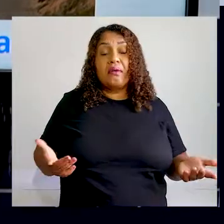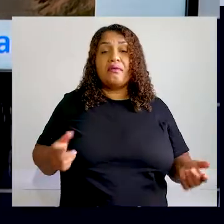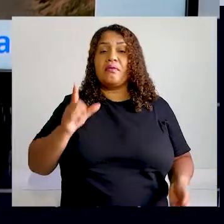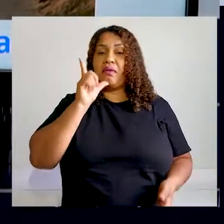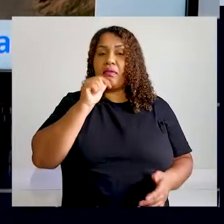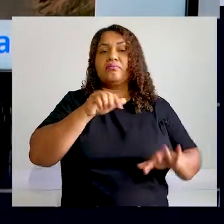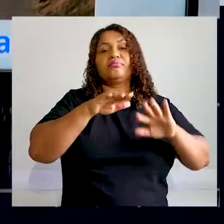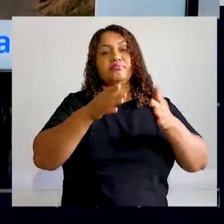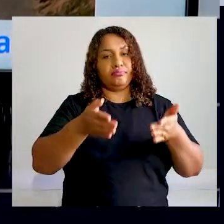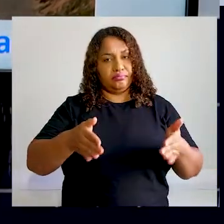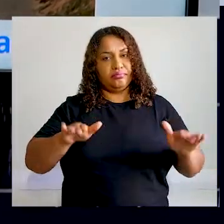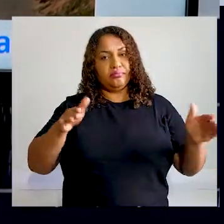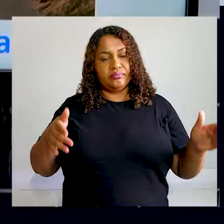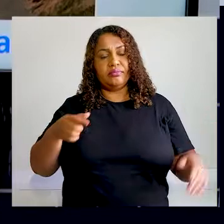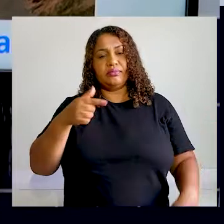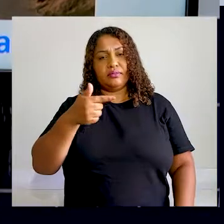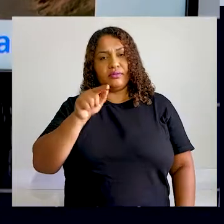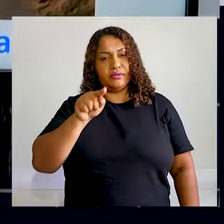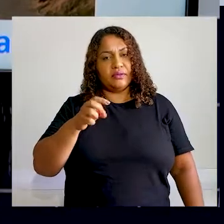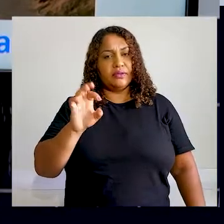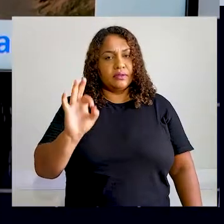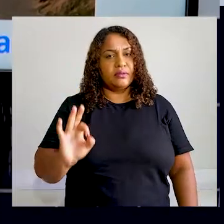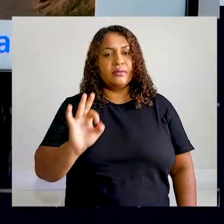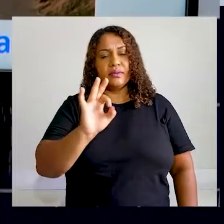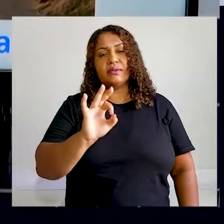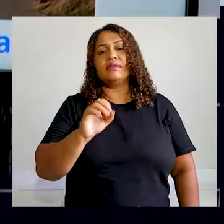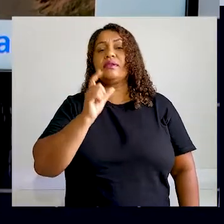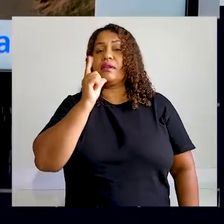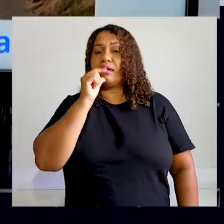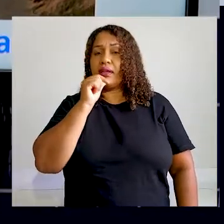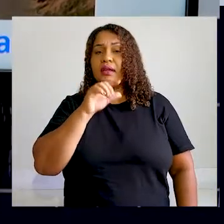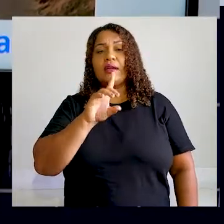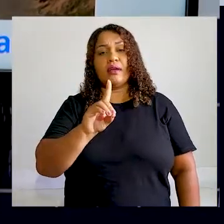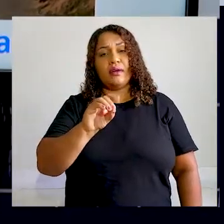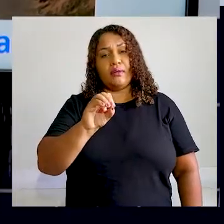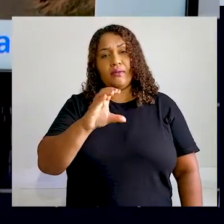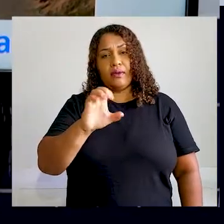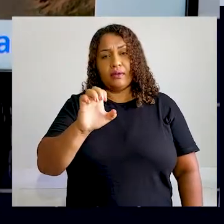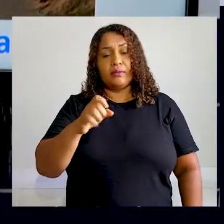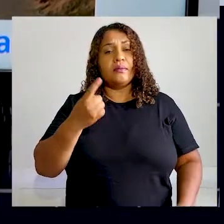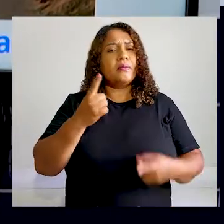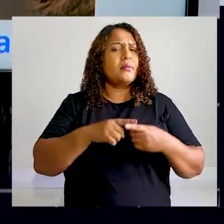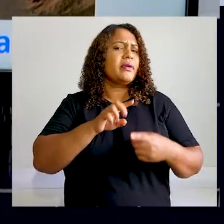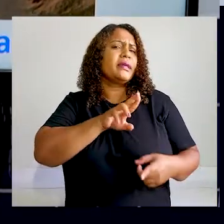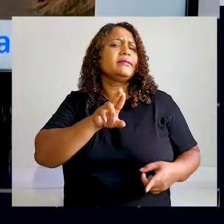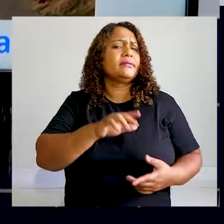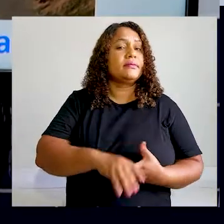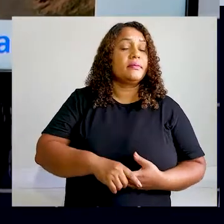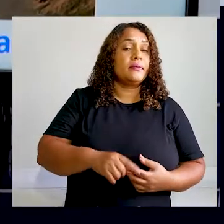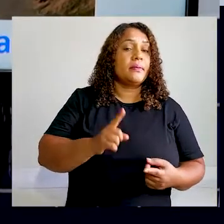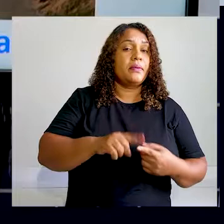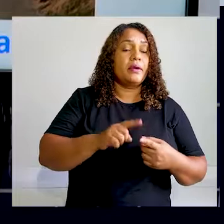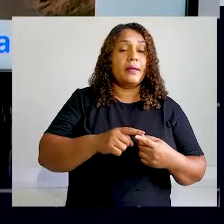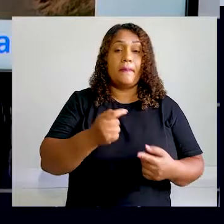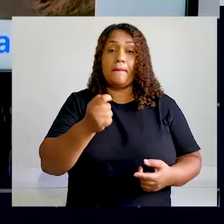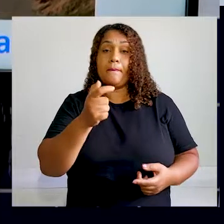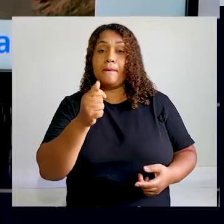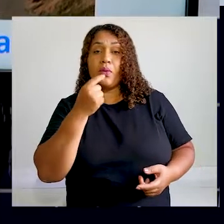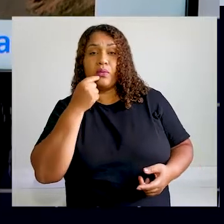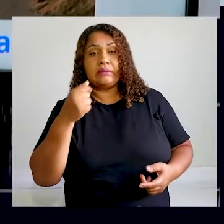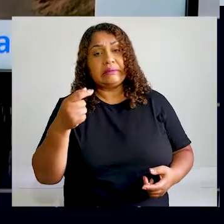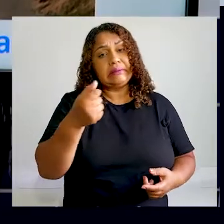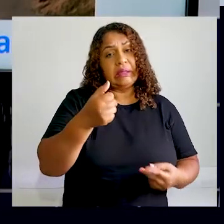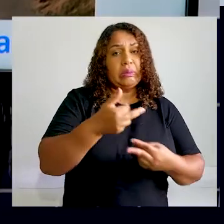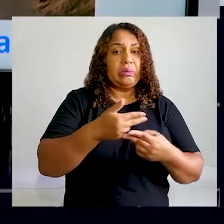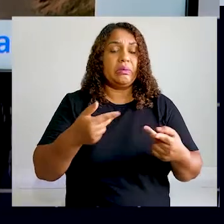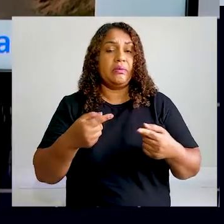mares. O restante, 2,5%, é água doce, que recebe esse nome porque tem menor concentração